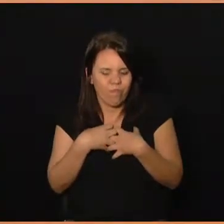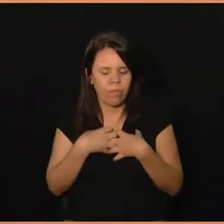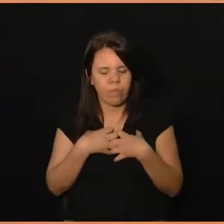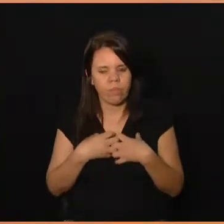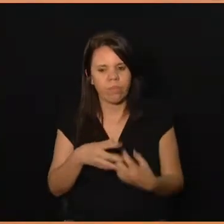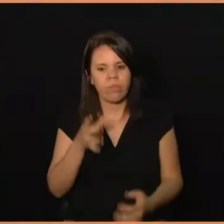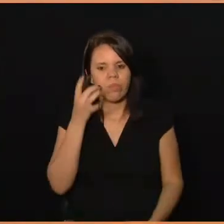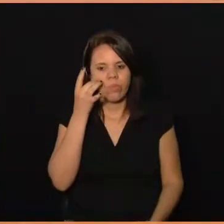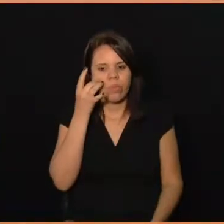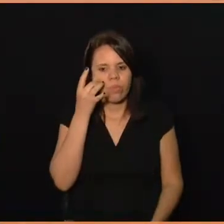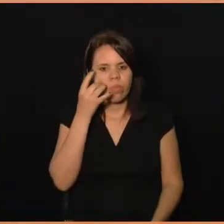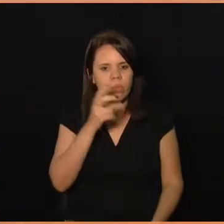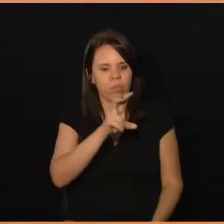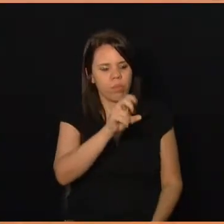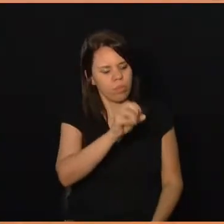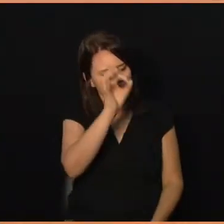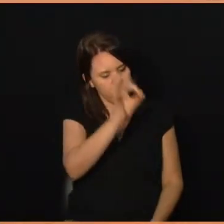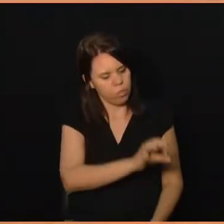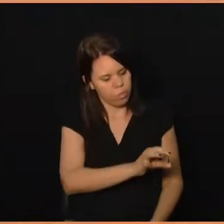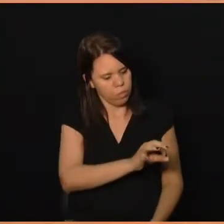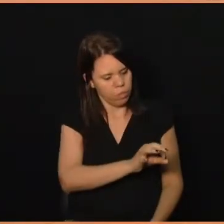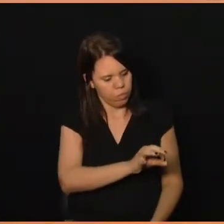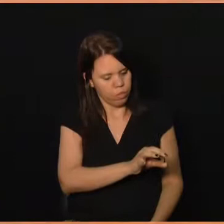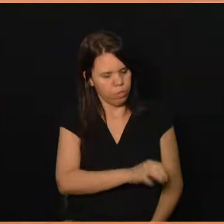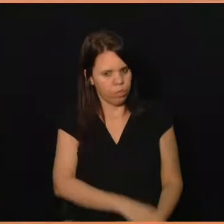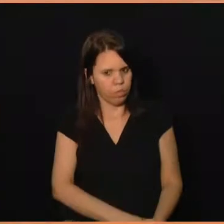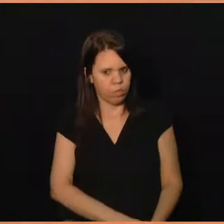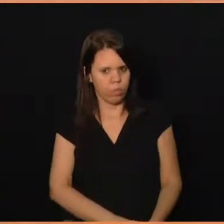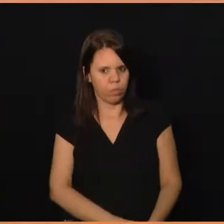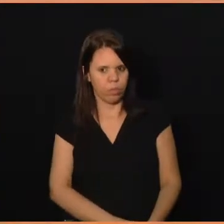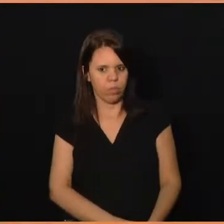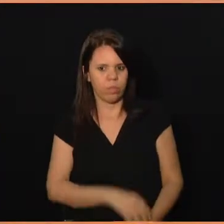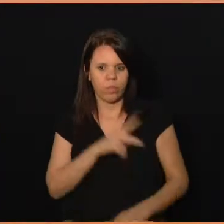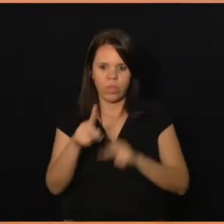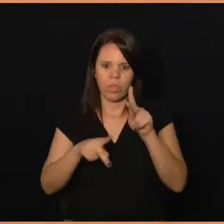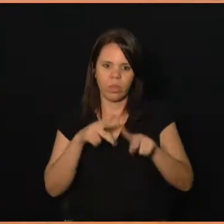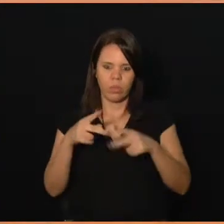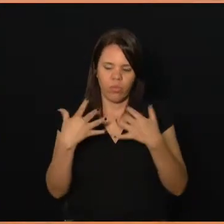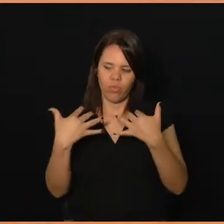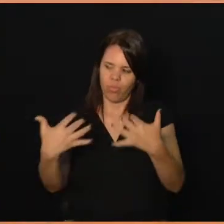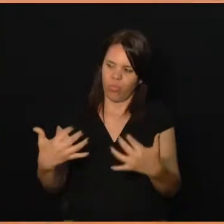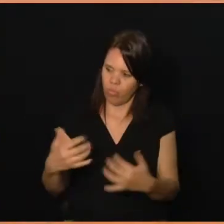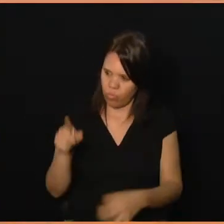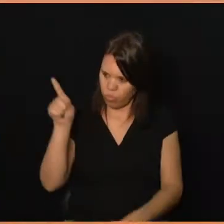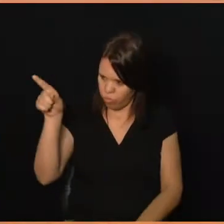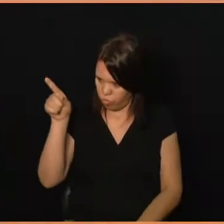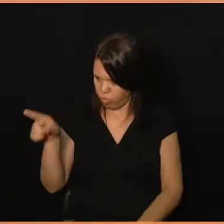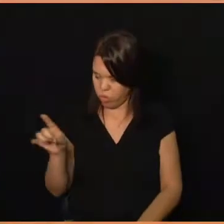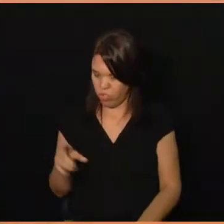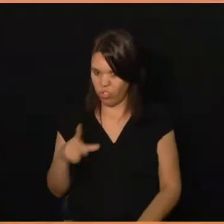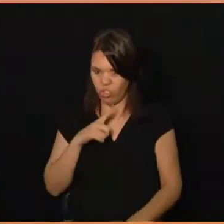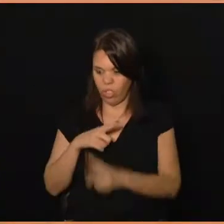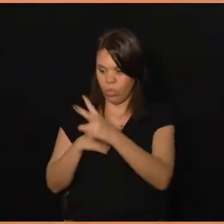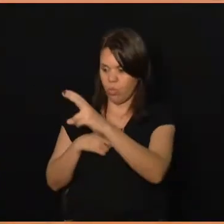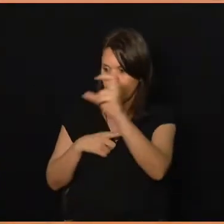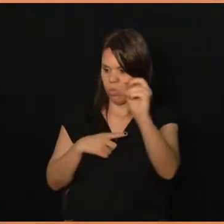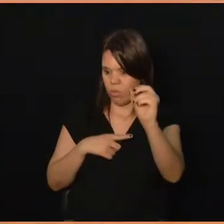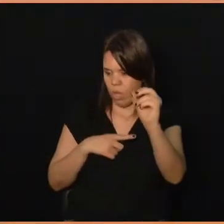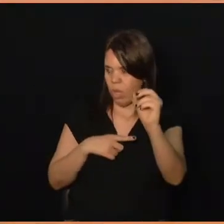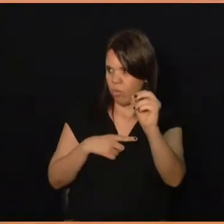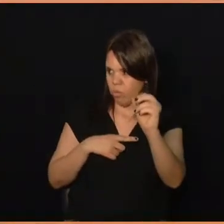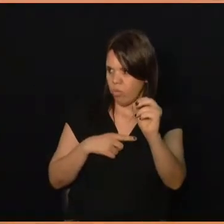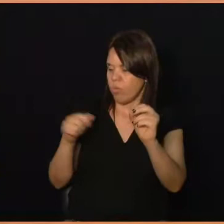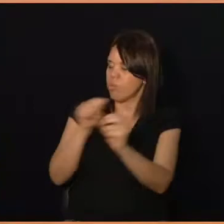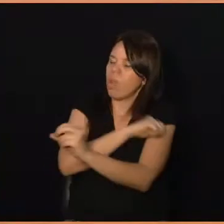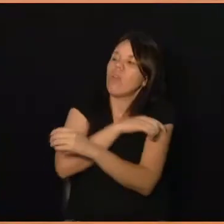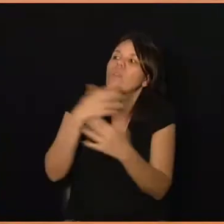de 50% do público presente lá, era 200 alunos, tinham 100. Cadê